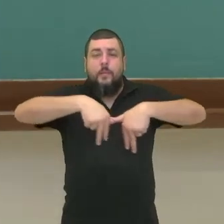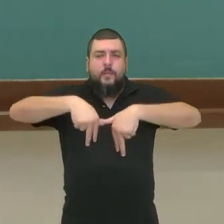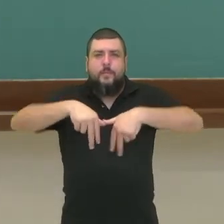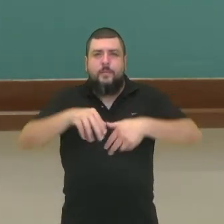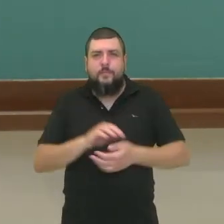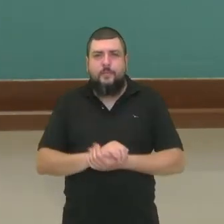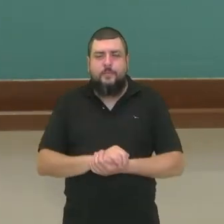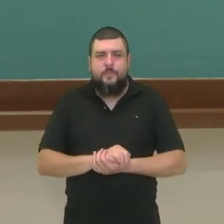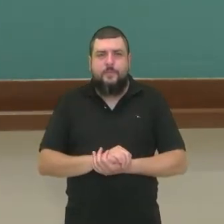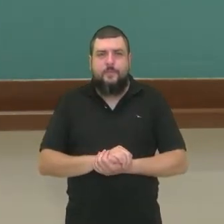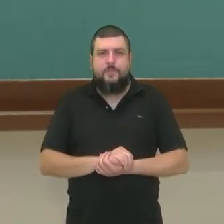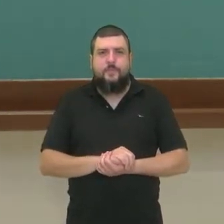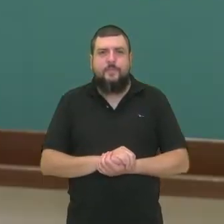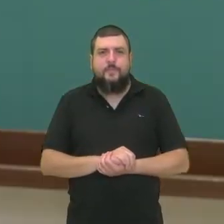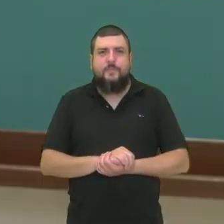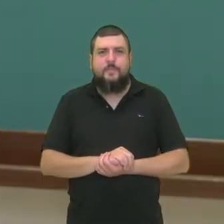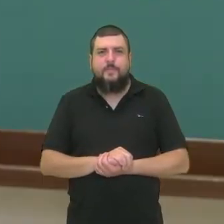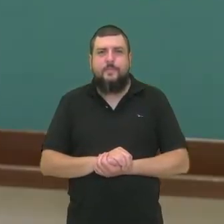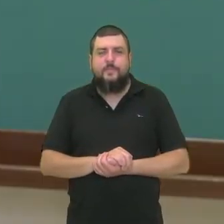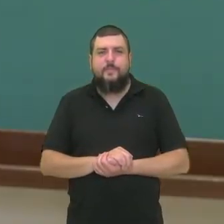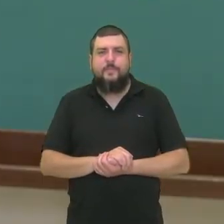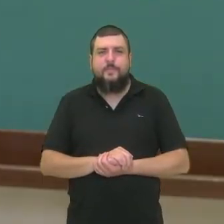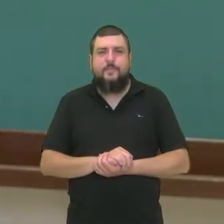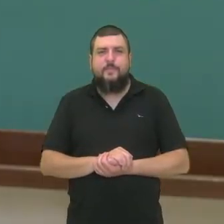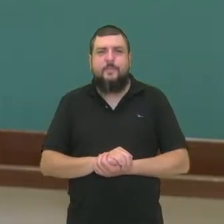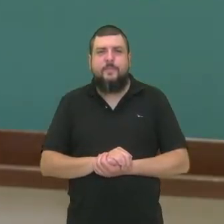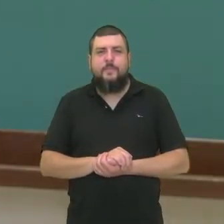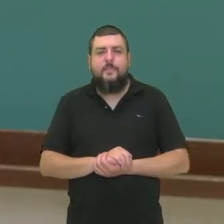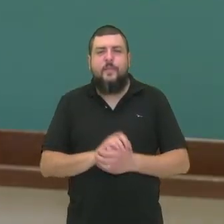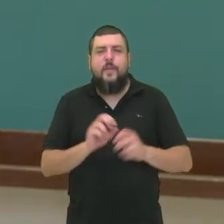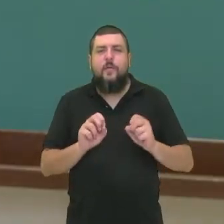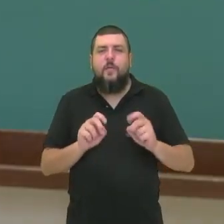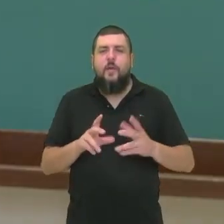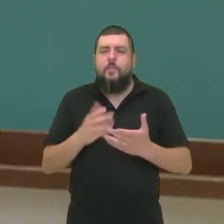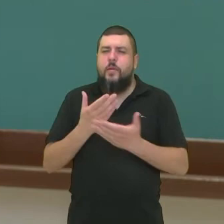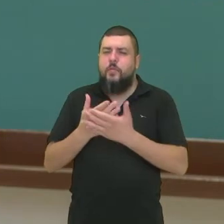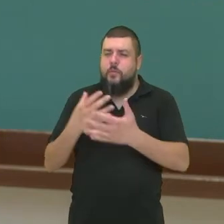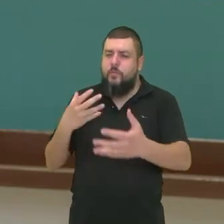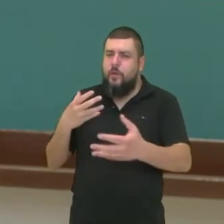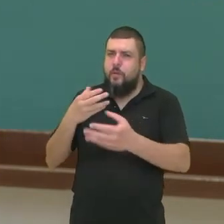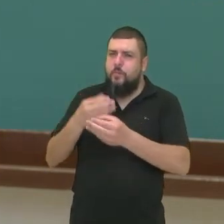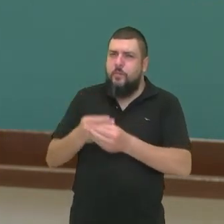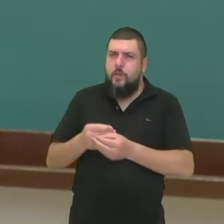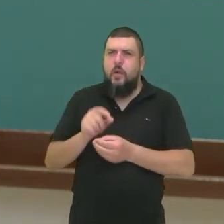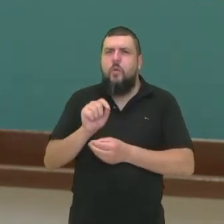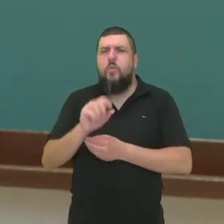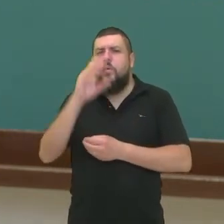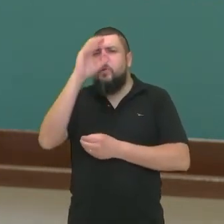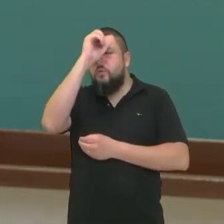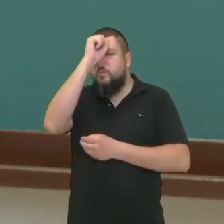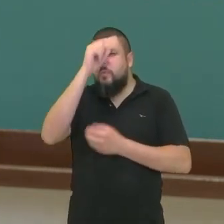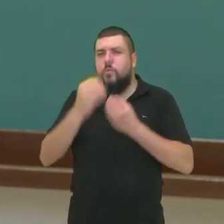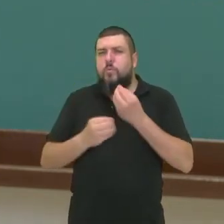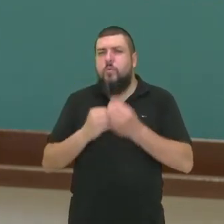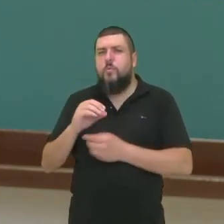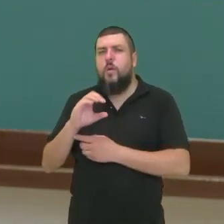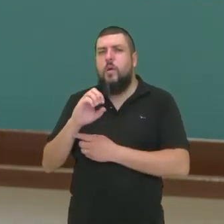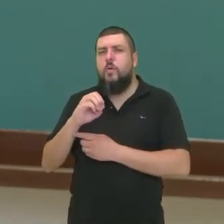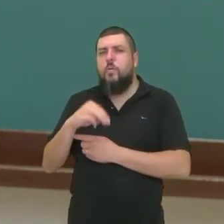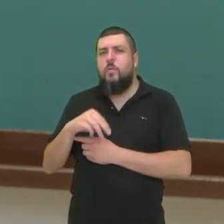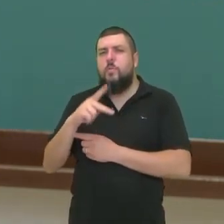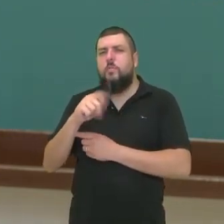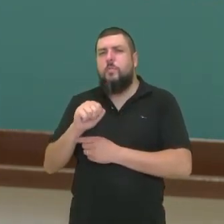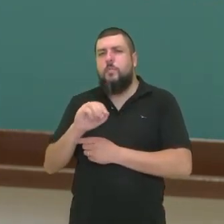acontecer. A partir dos conteúdos estudados, escreva o que você aprendeu sobre o compasso, né? Então, a gente falou um pouquinho